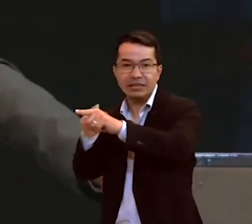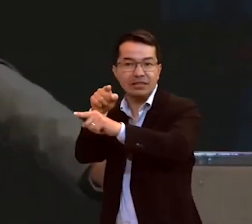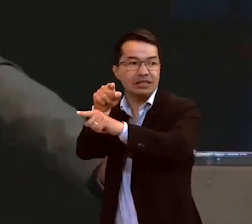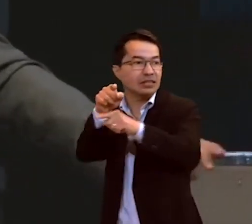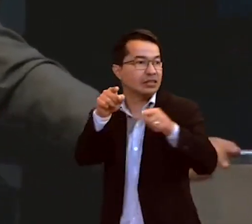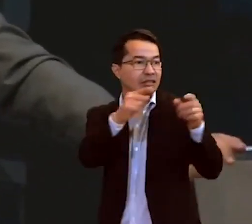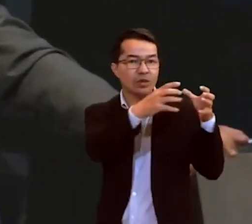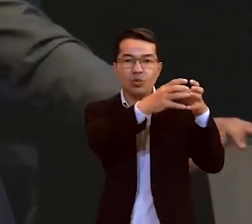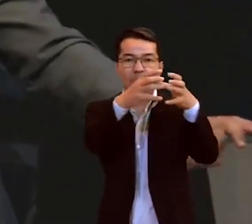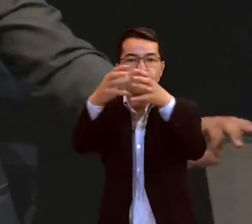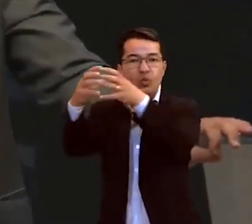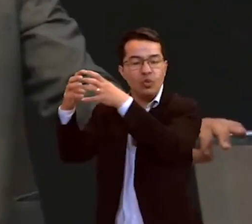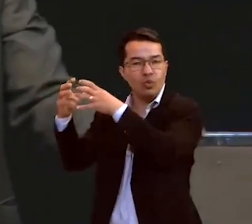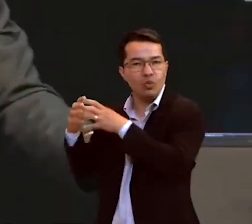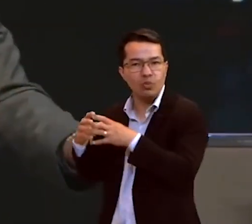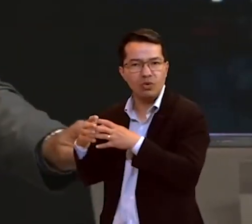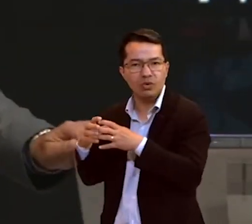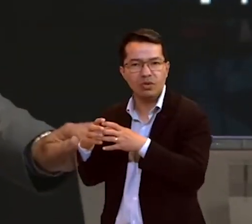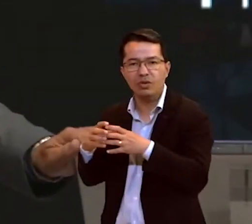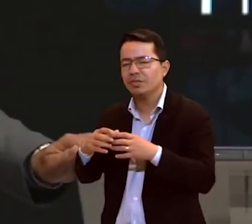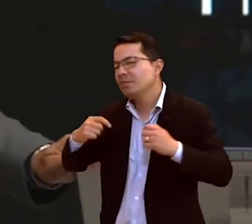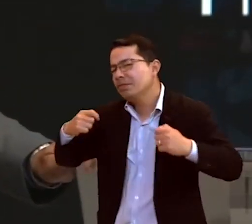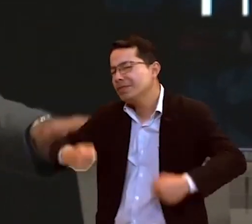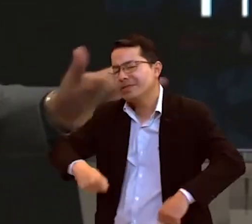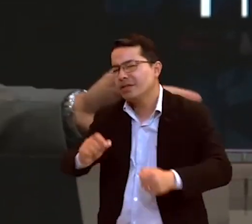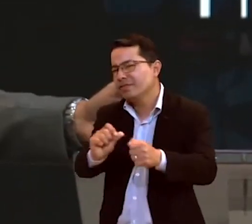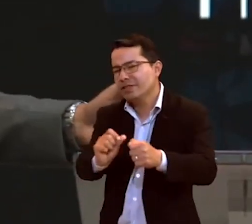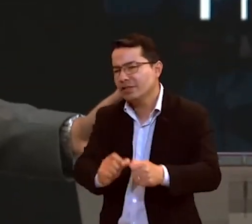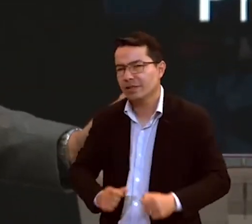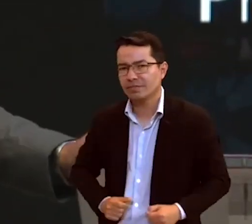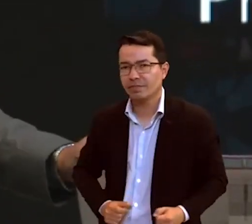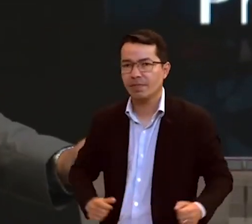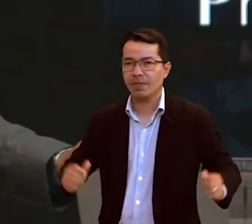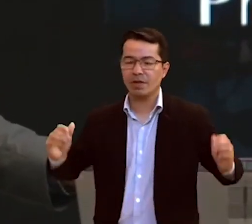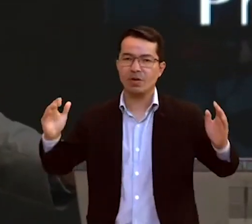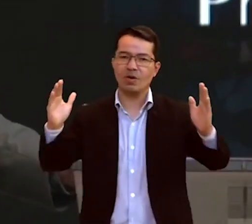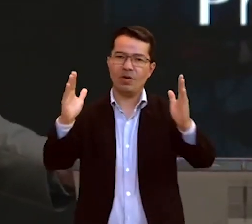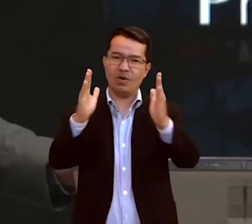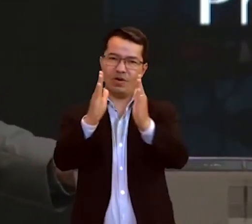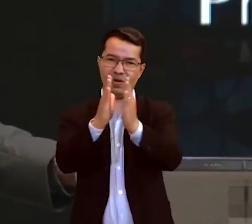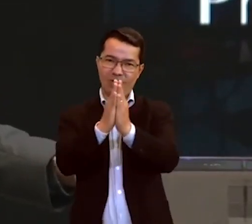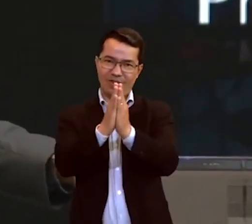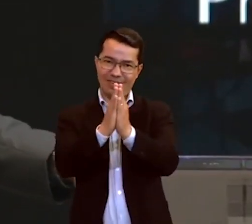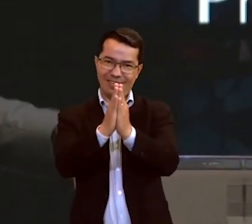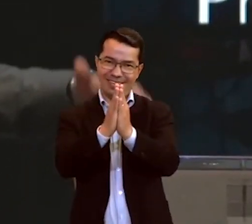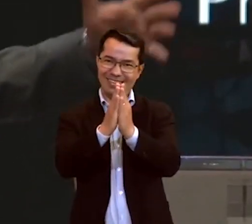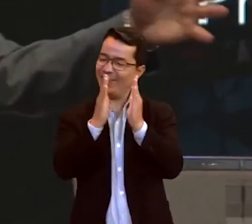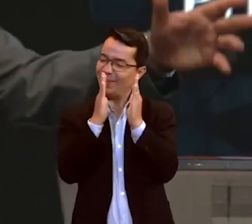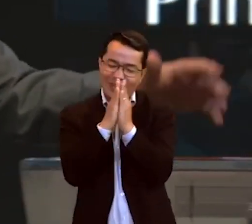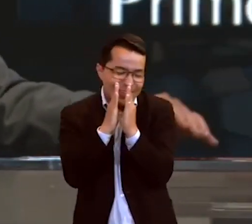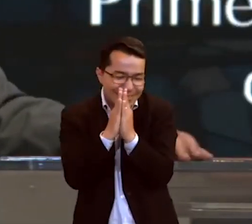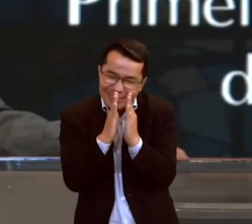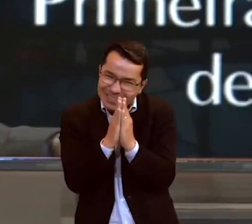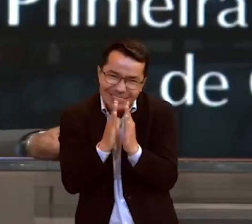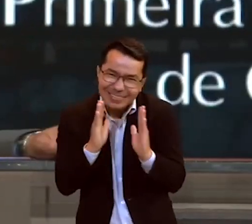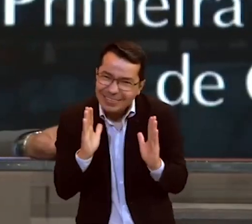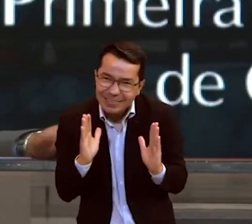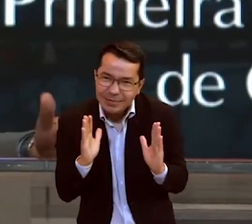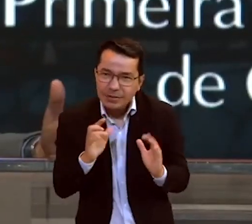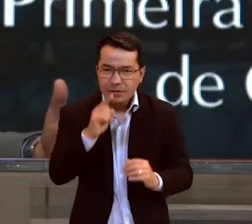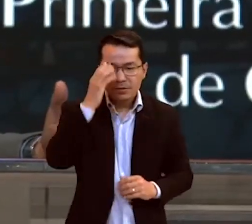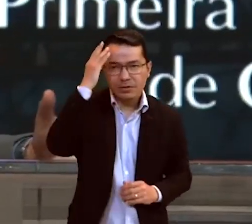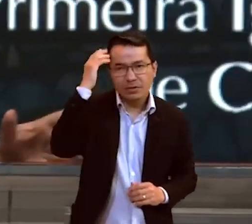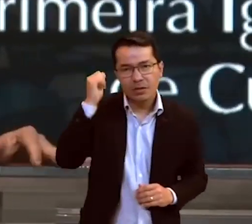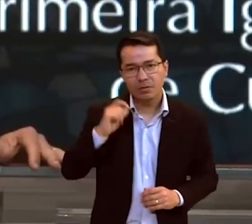Oração. E sabe qual que é a resposta para o jovem que acabou de casar e para aqueles que estão completando 50